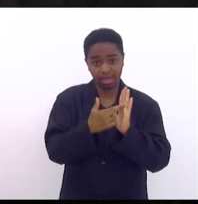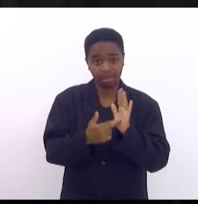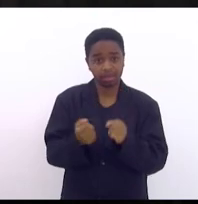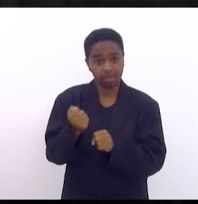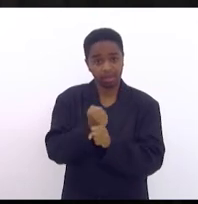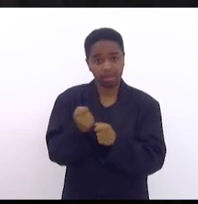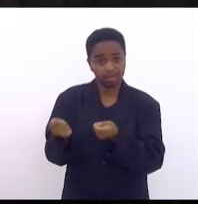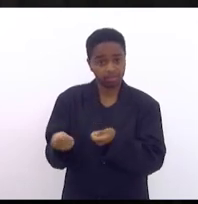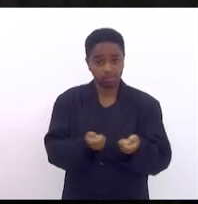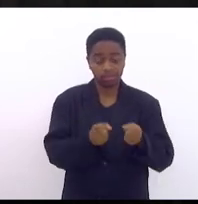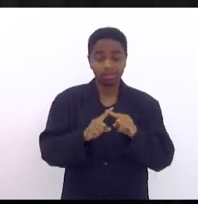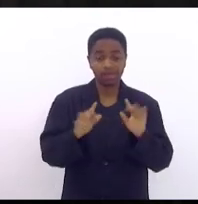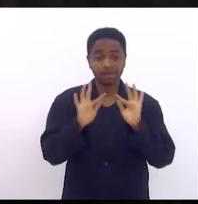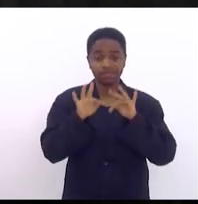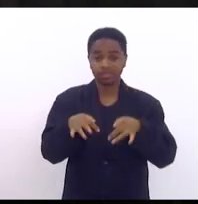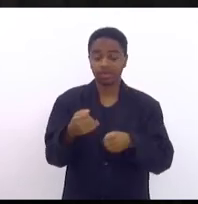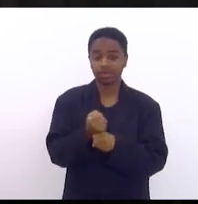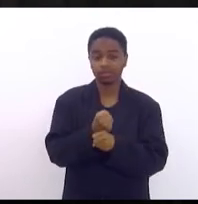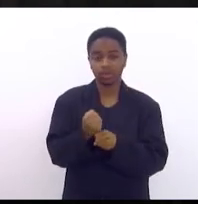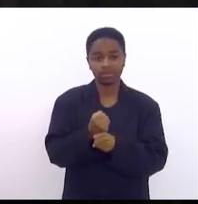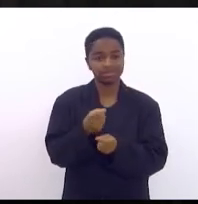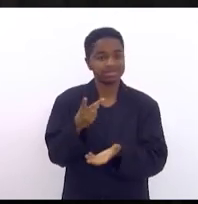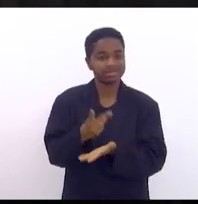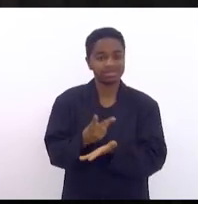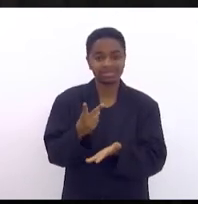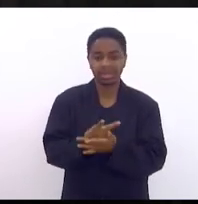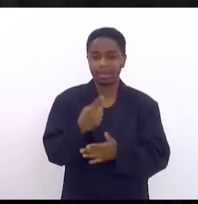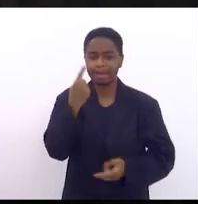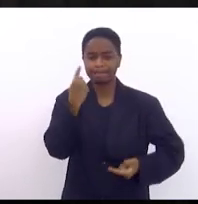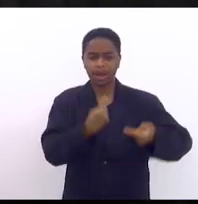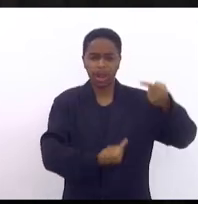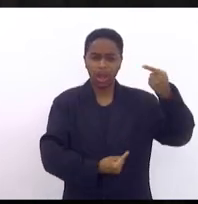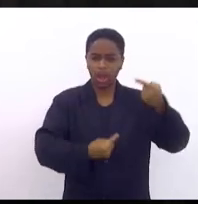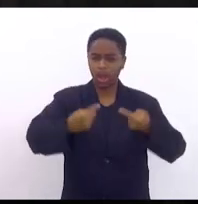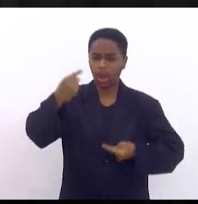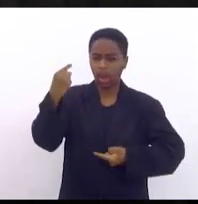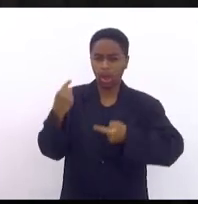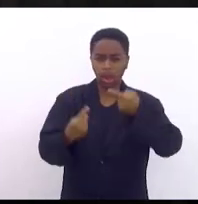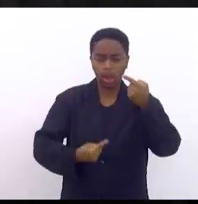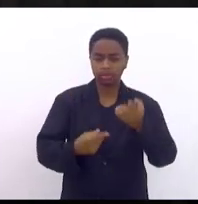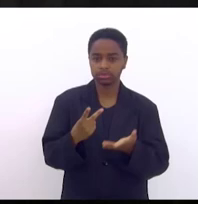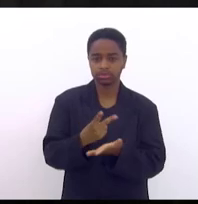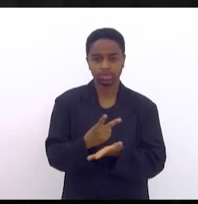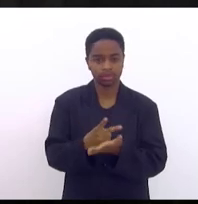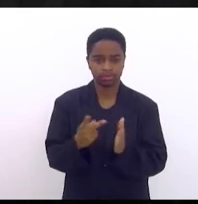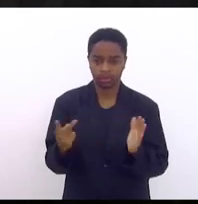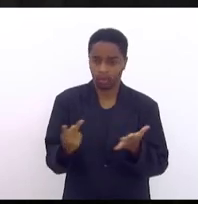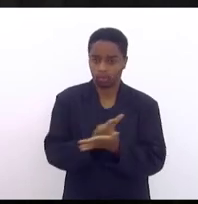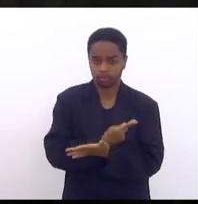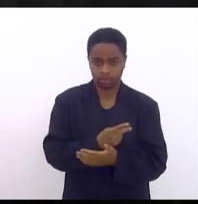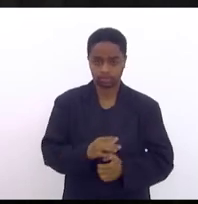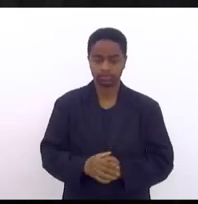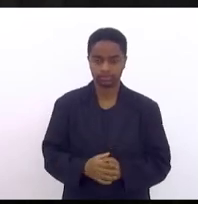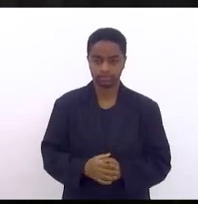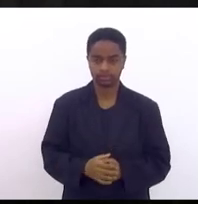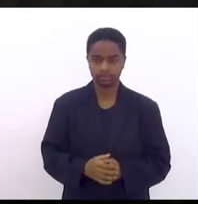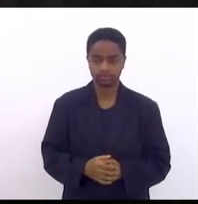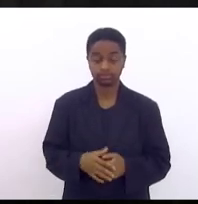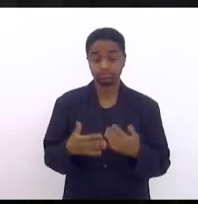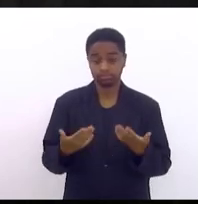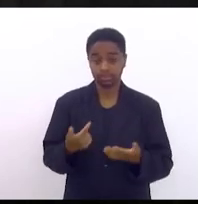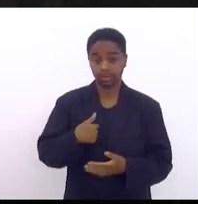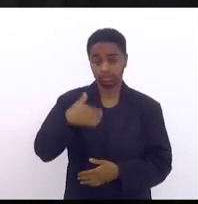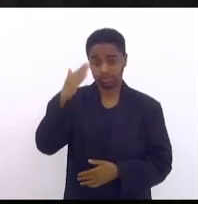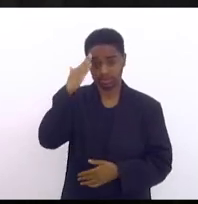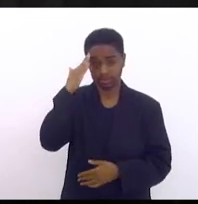de ano, sempre essa polêmica vai ocorrer. E eu tenho consciência que